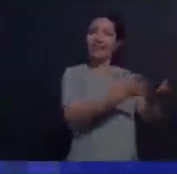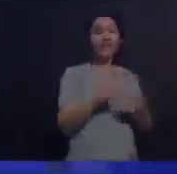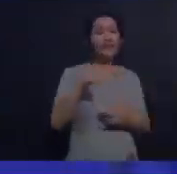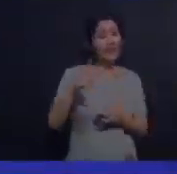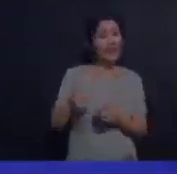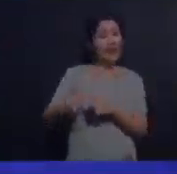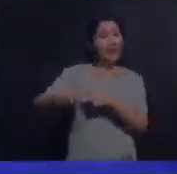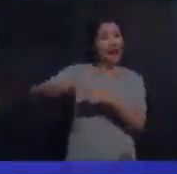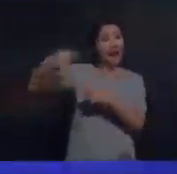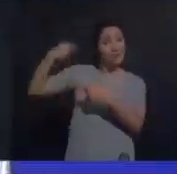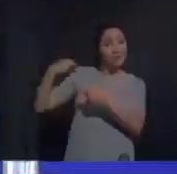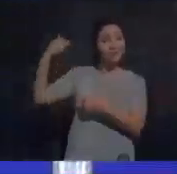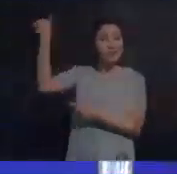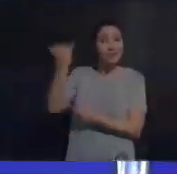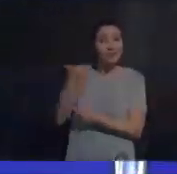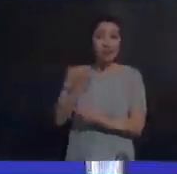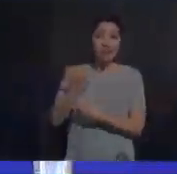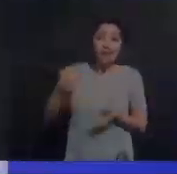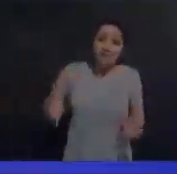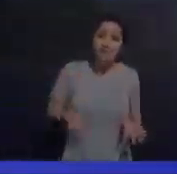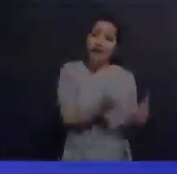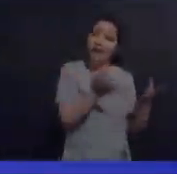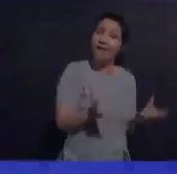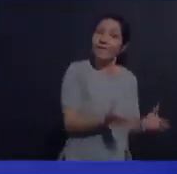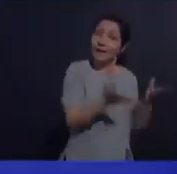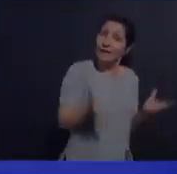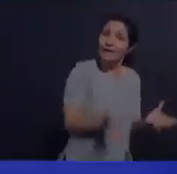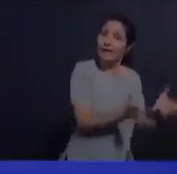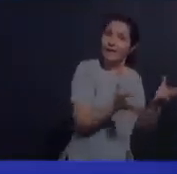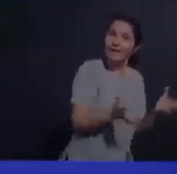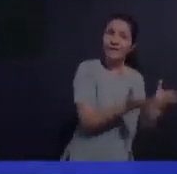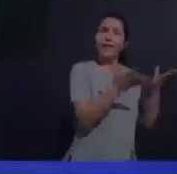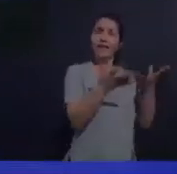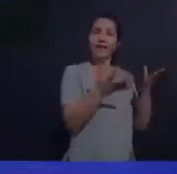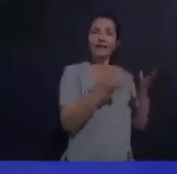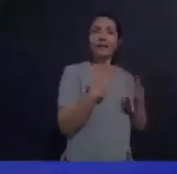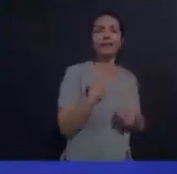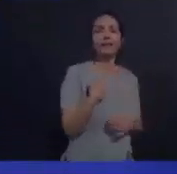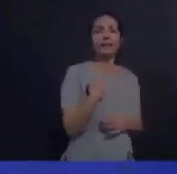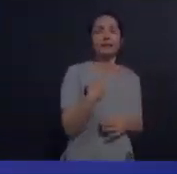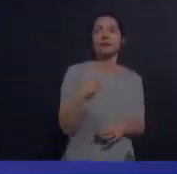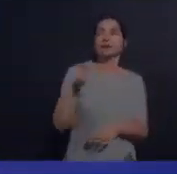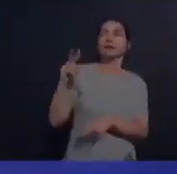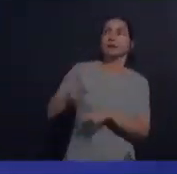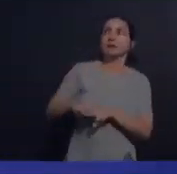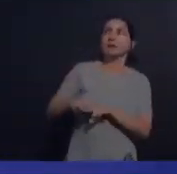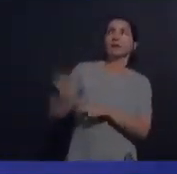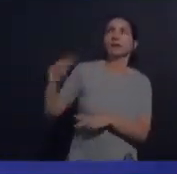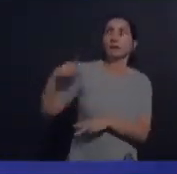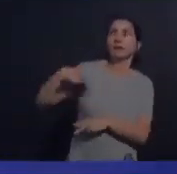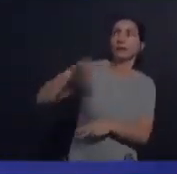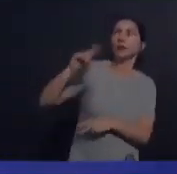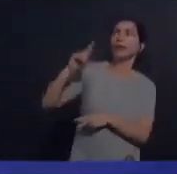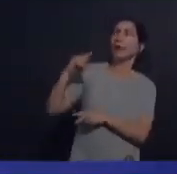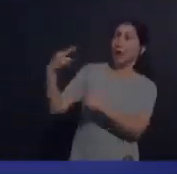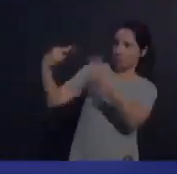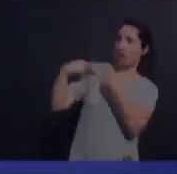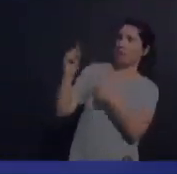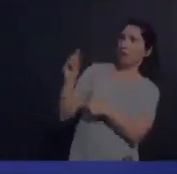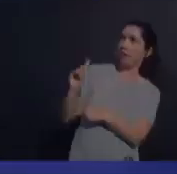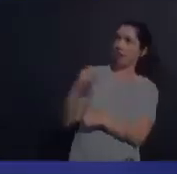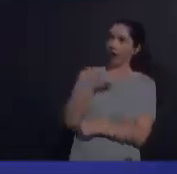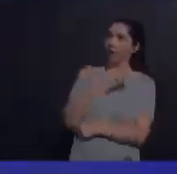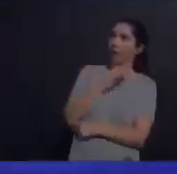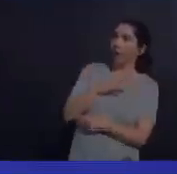já tava me empurrando pra eu começar a dirigir eu tava lá embarcada bonal deus eu tô começo não tá vendo não